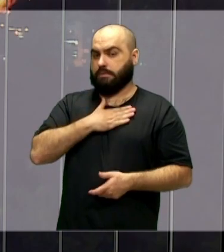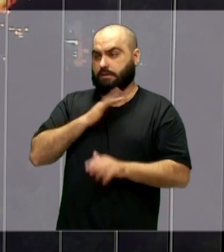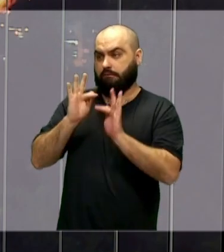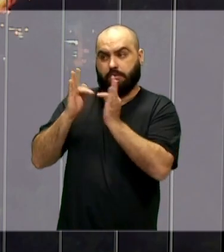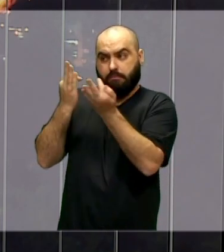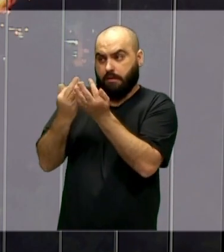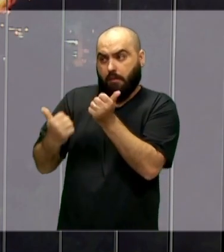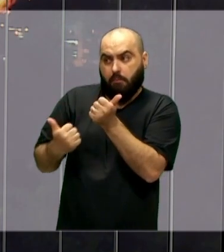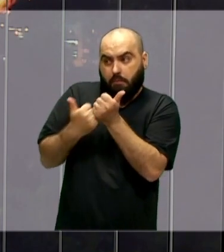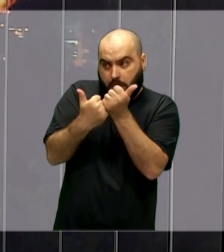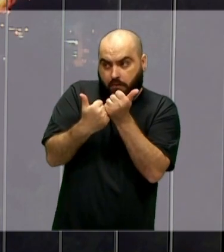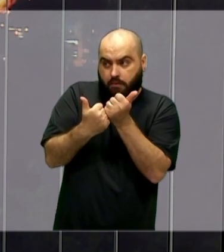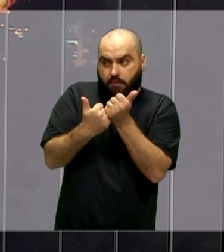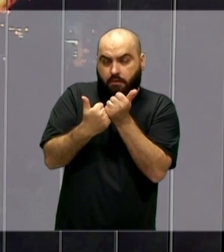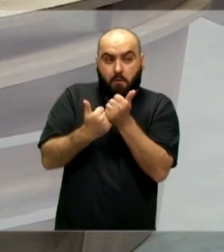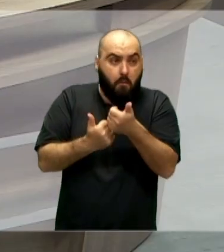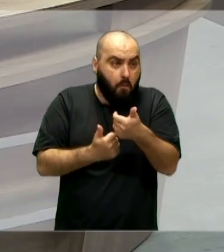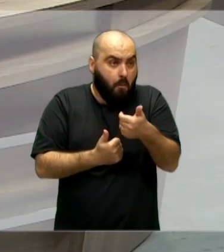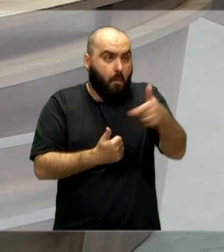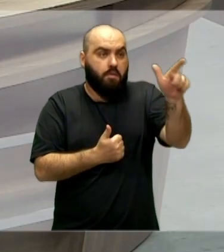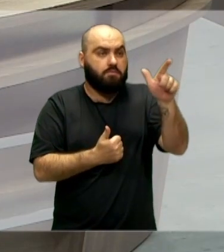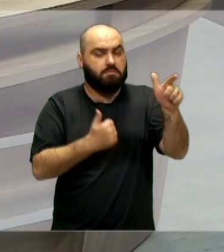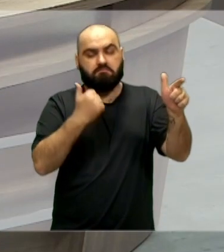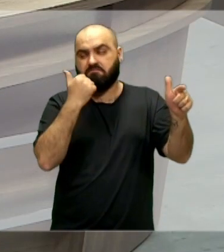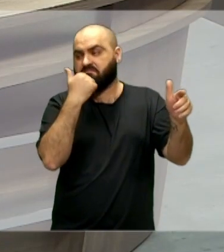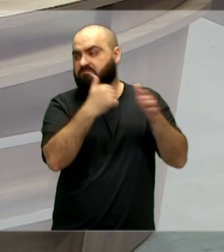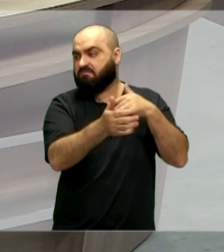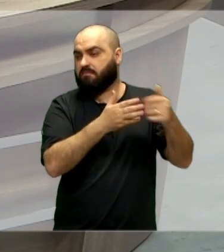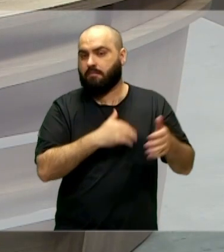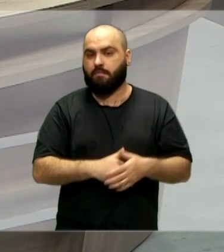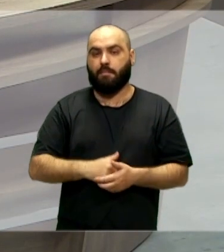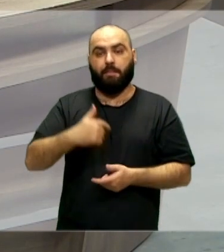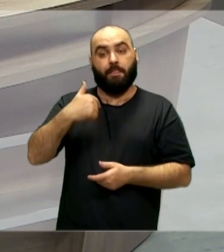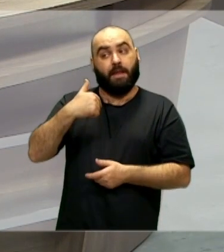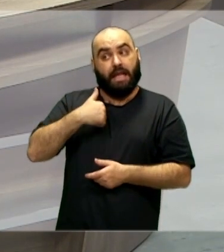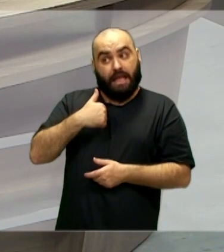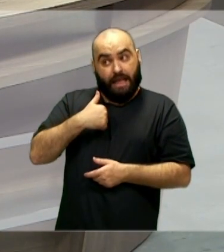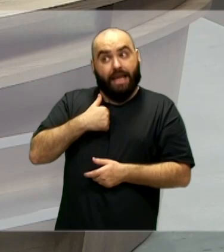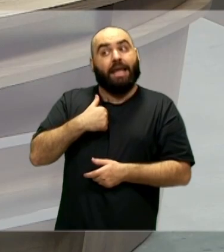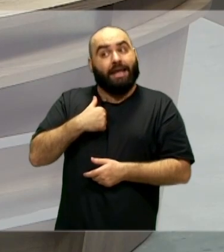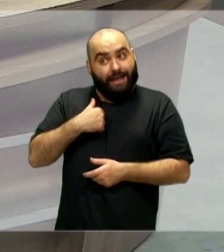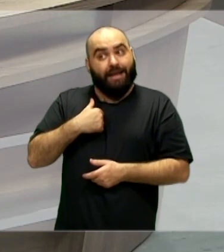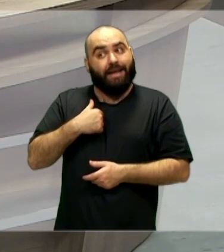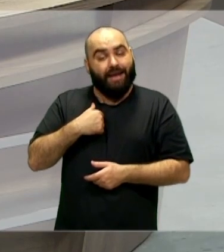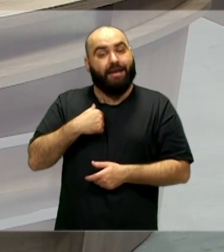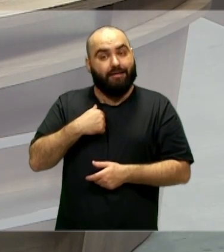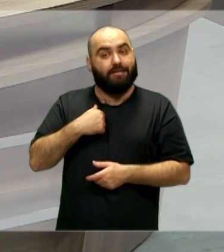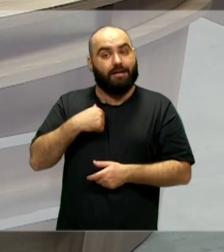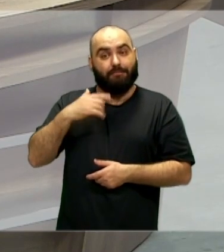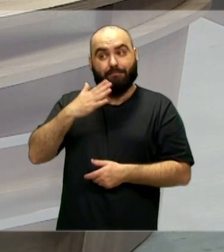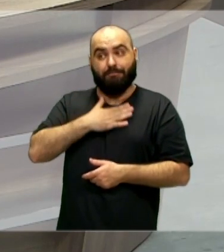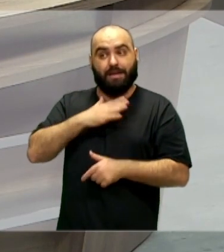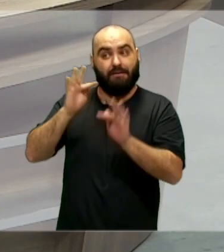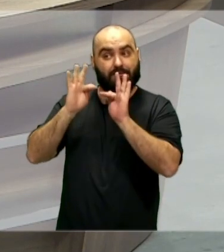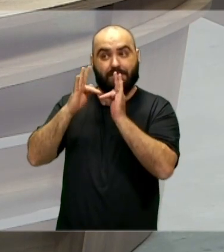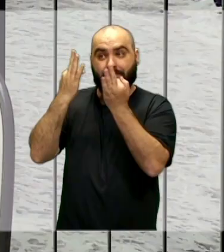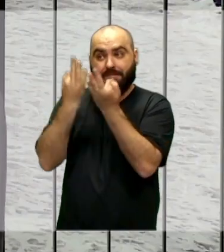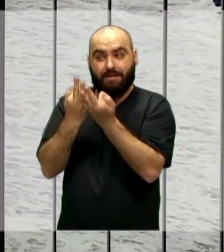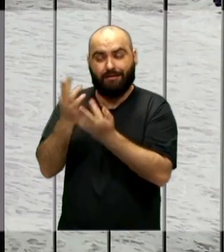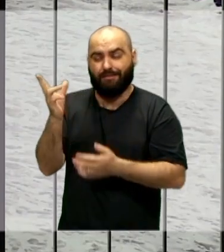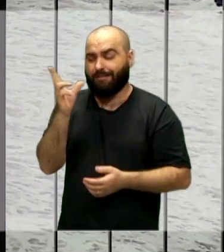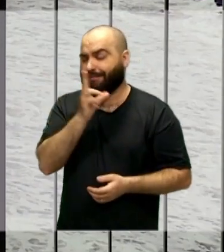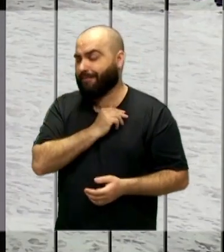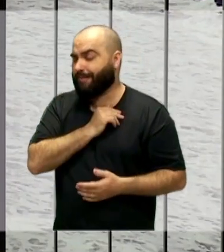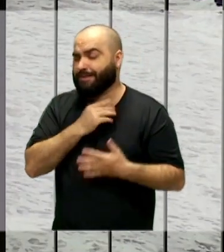outros que não me apoiam? Não me importo. Eu sou um privilegiado. A minha família, graças a Deus, é muito